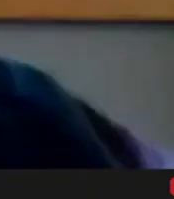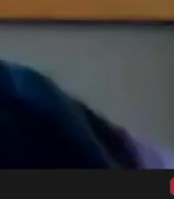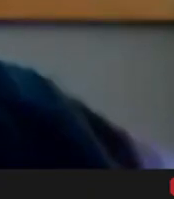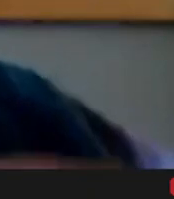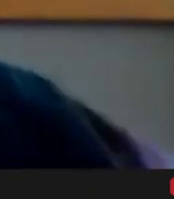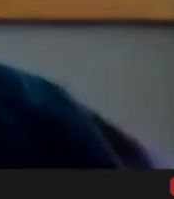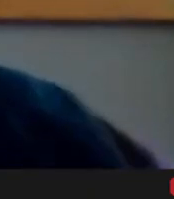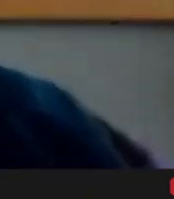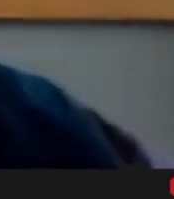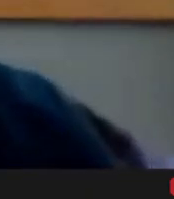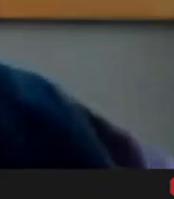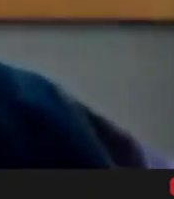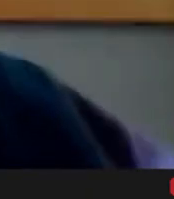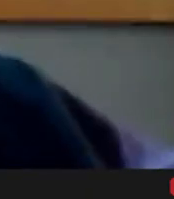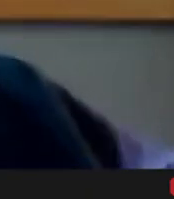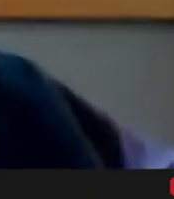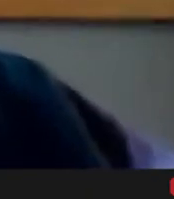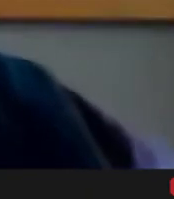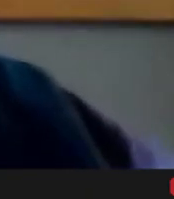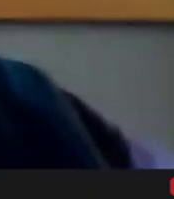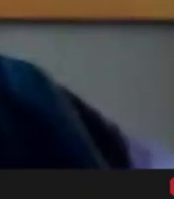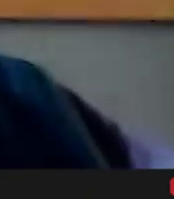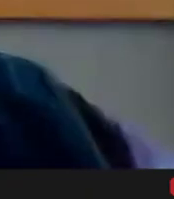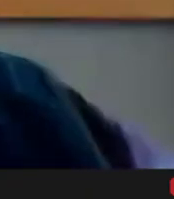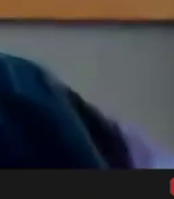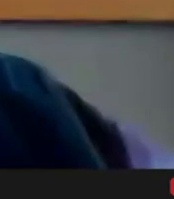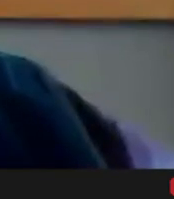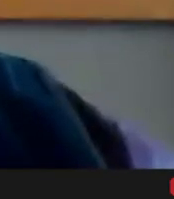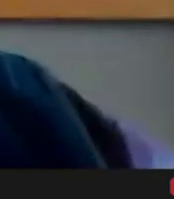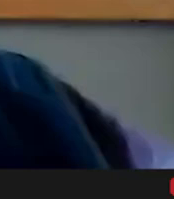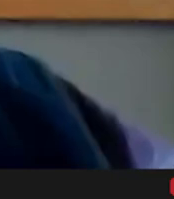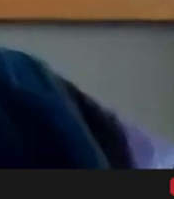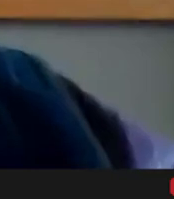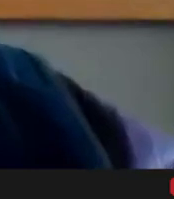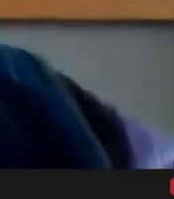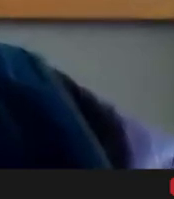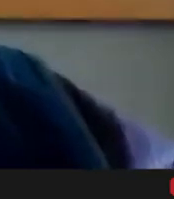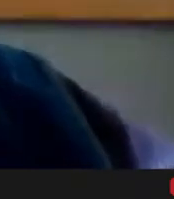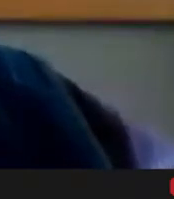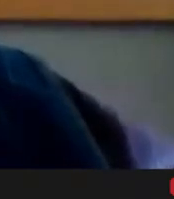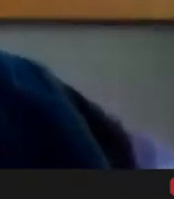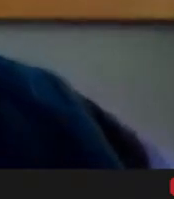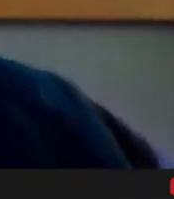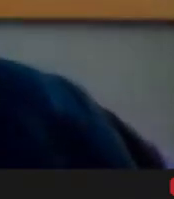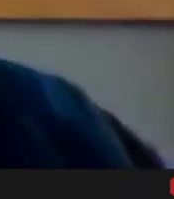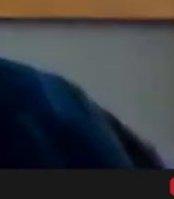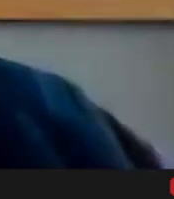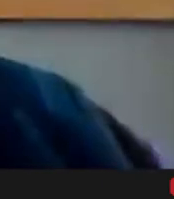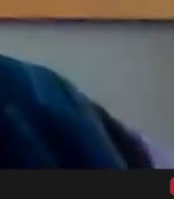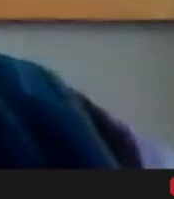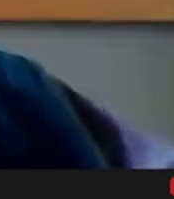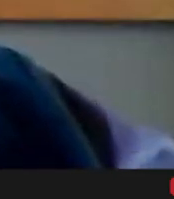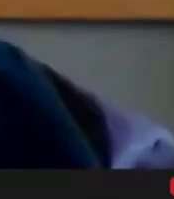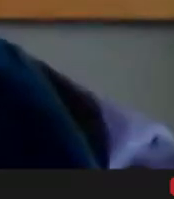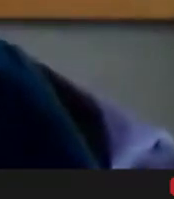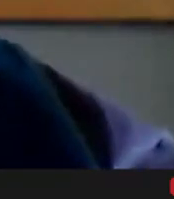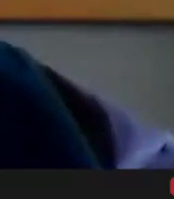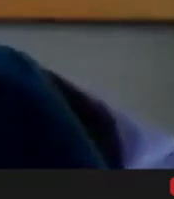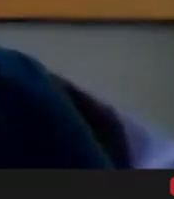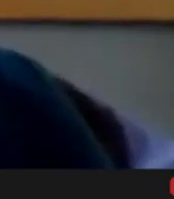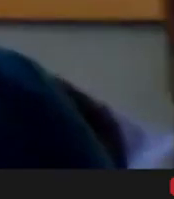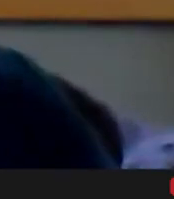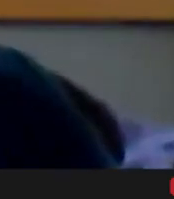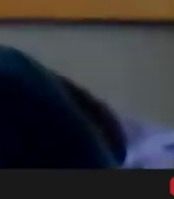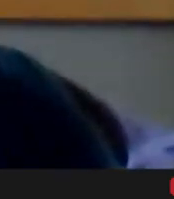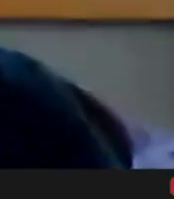ensina a garotada o que que é, para que que serve, como aplicar a Lei Maria da Penha. Está funcionando parcialmente. Temos